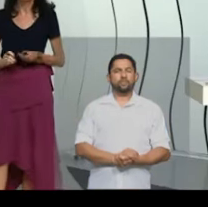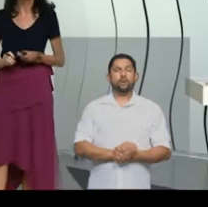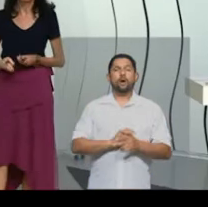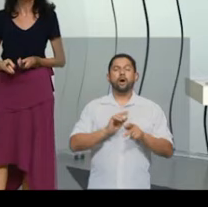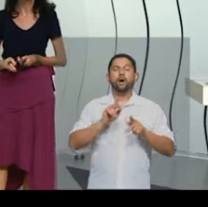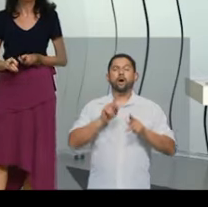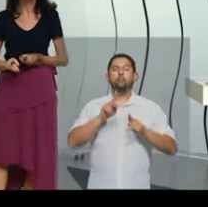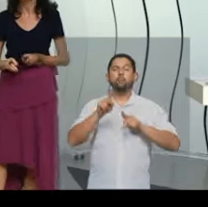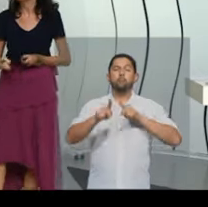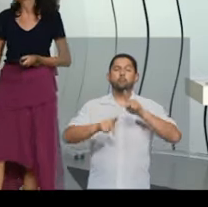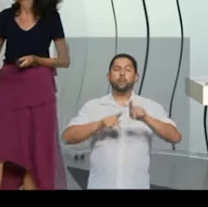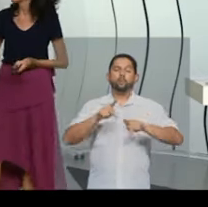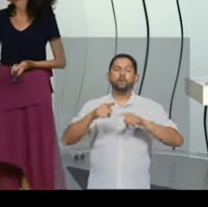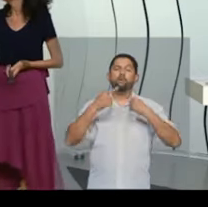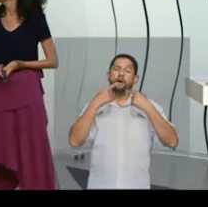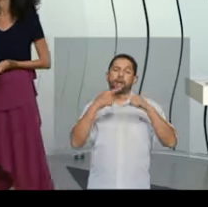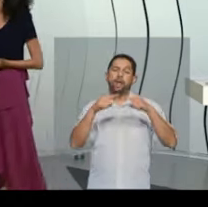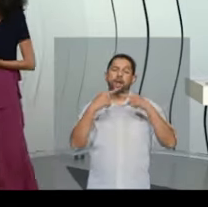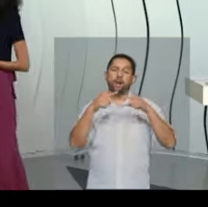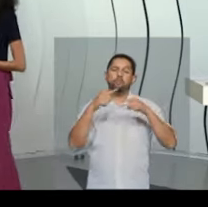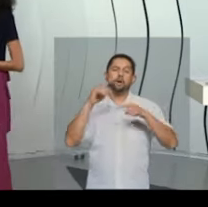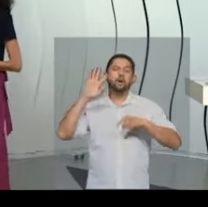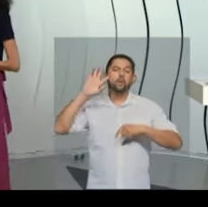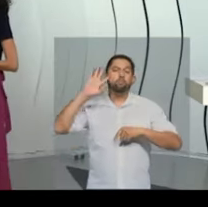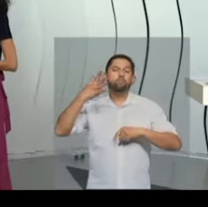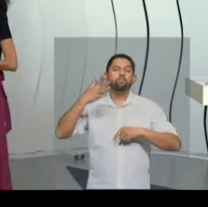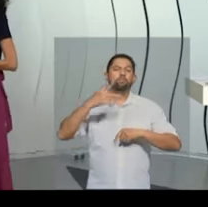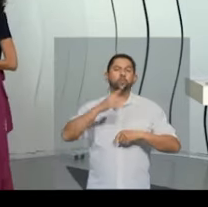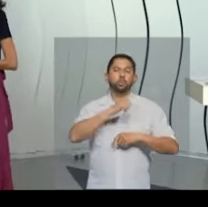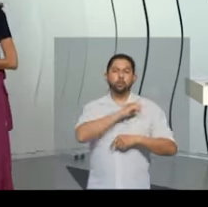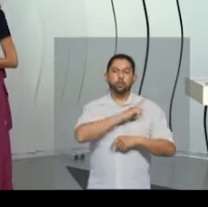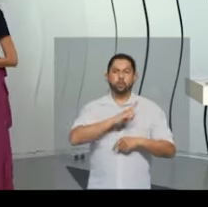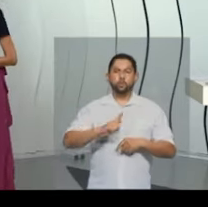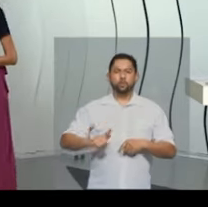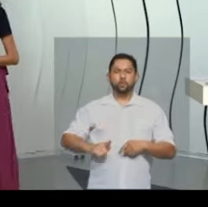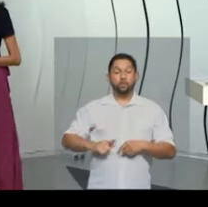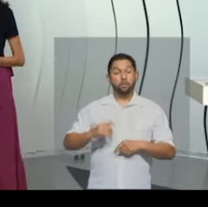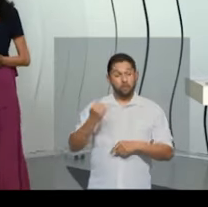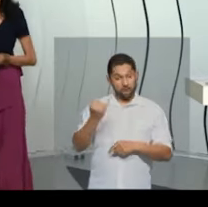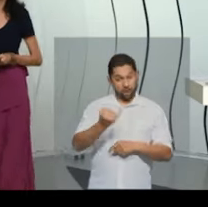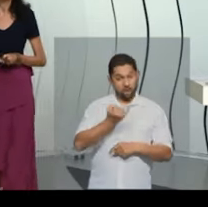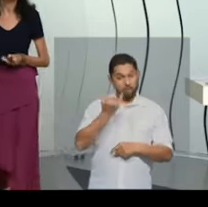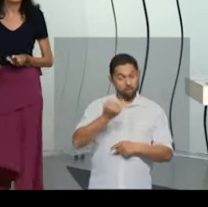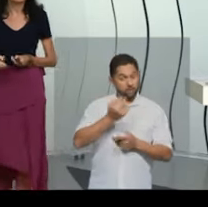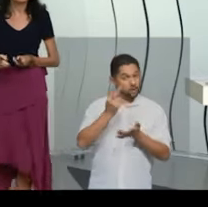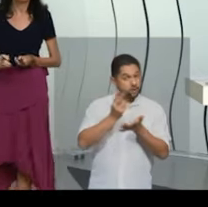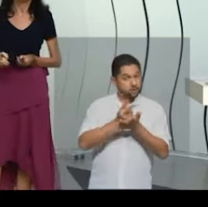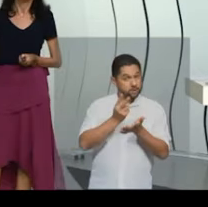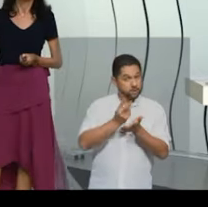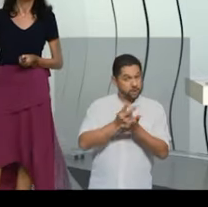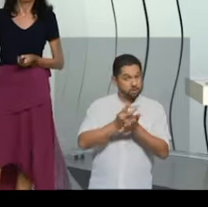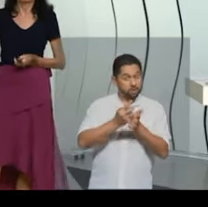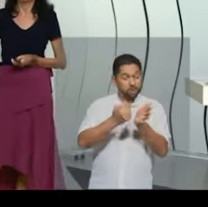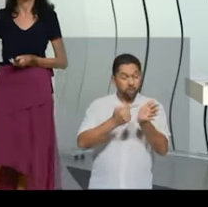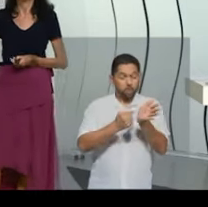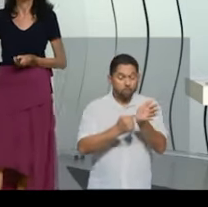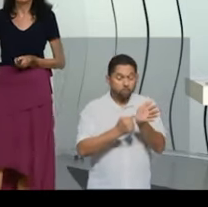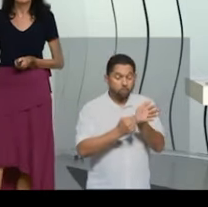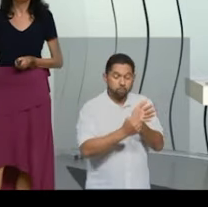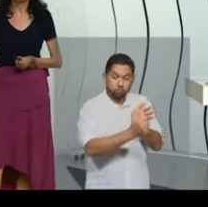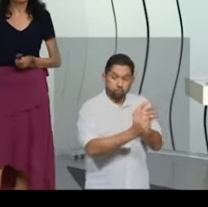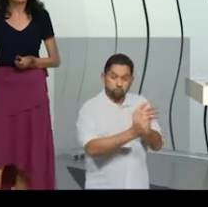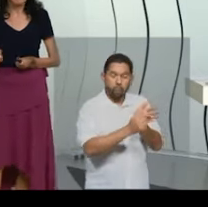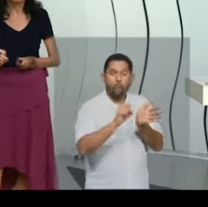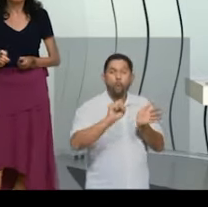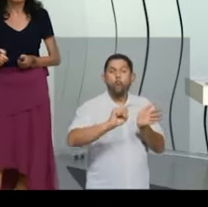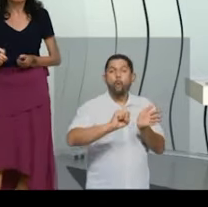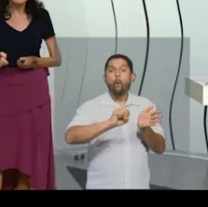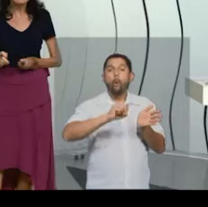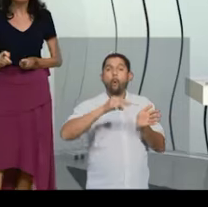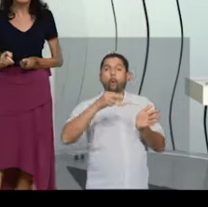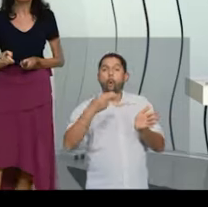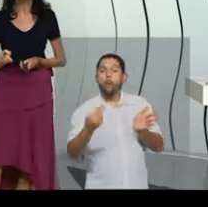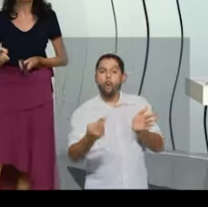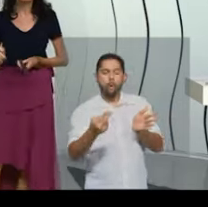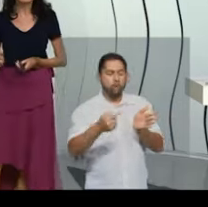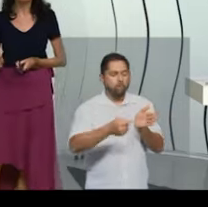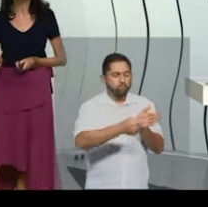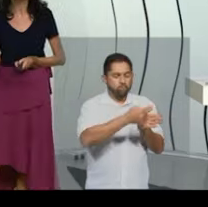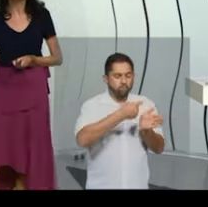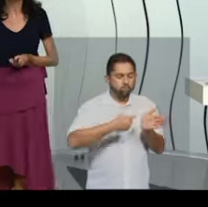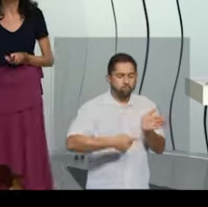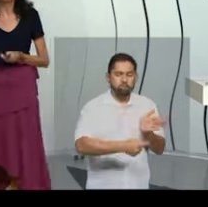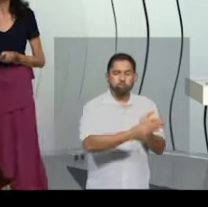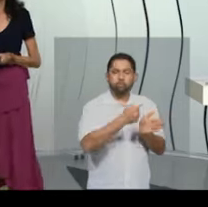É importante você sempre grifar ou circular no texto da prova do Enem